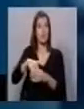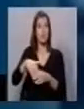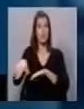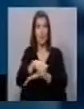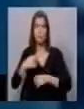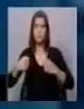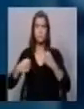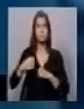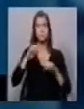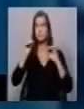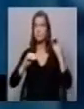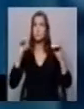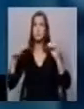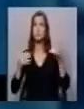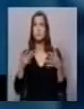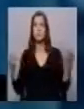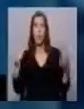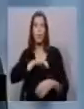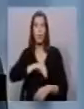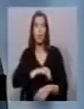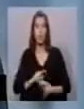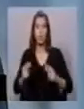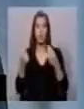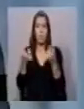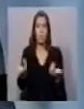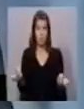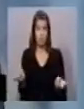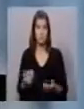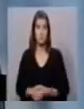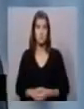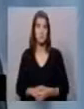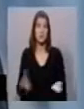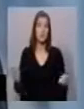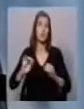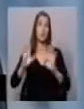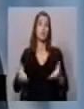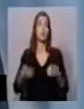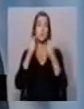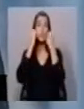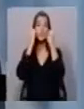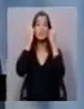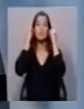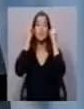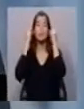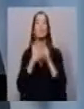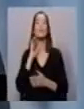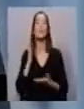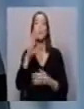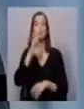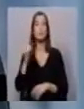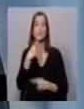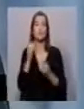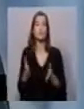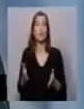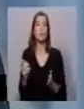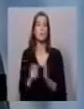protesto contra o fraco crescimento dos salários, como tem dito até aqui? É inevitável, porque inclusive os trabalhadores da administração pública já assumiram a realização de uma